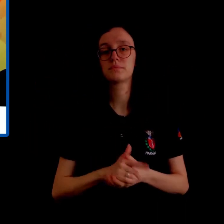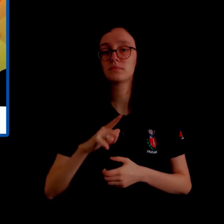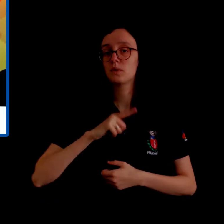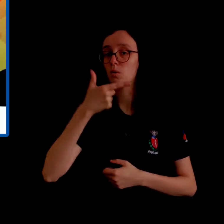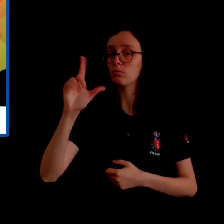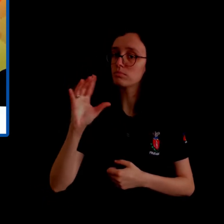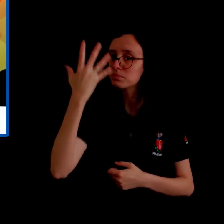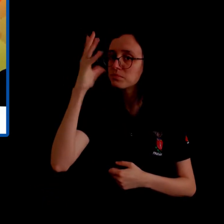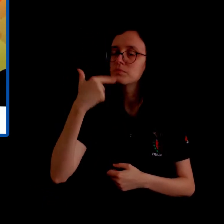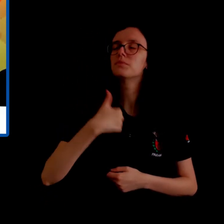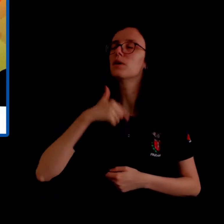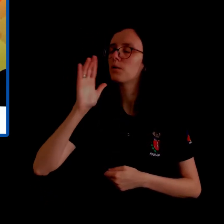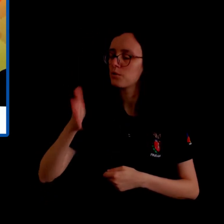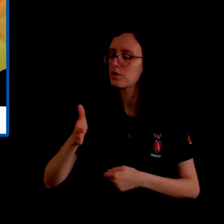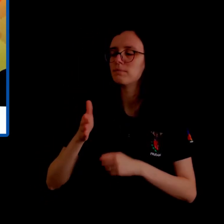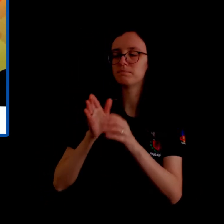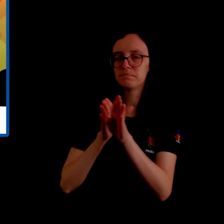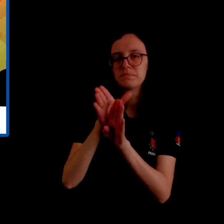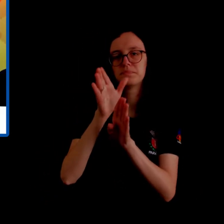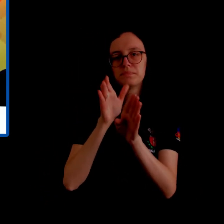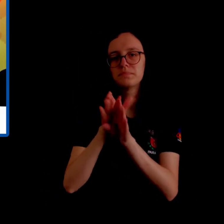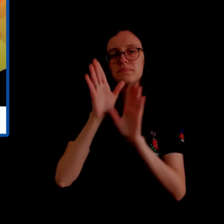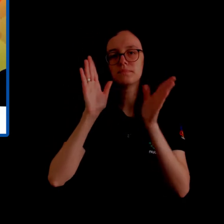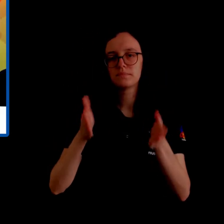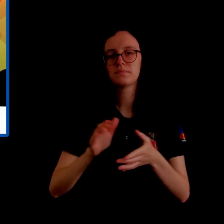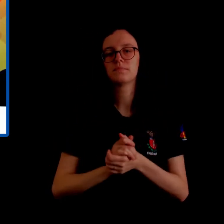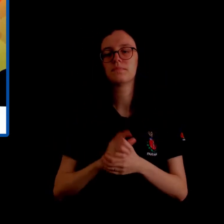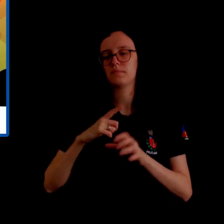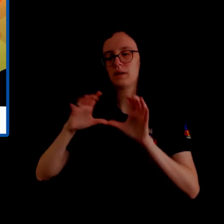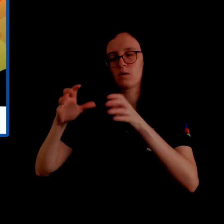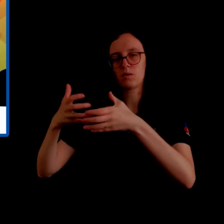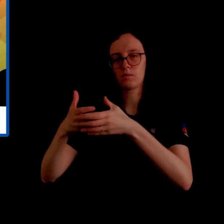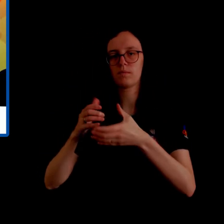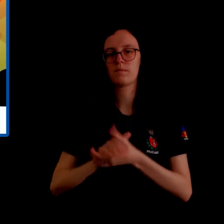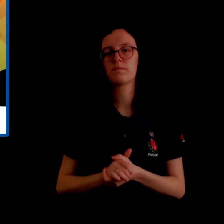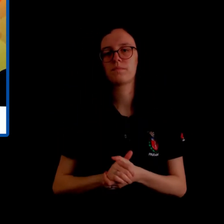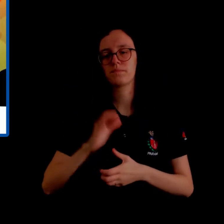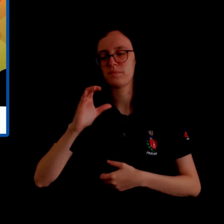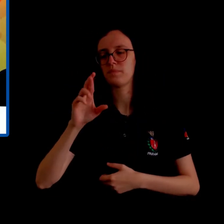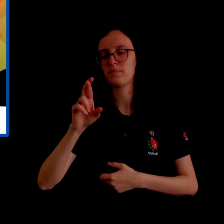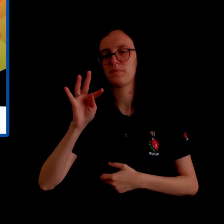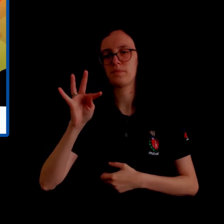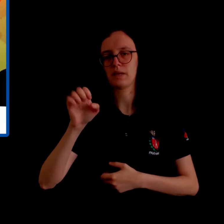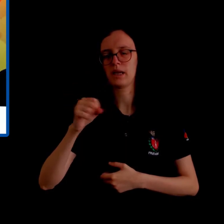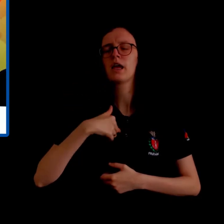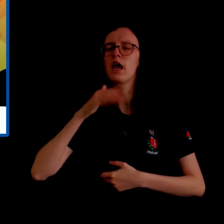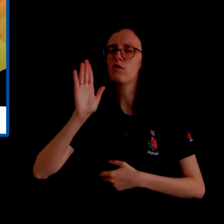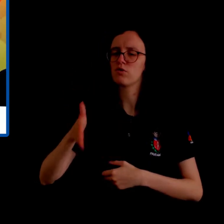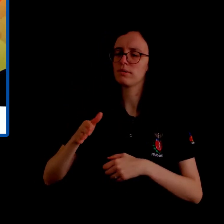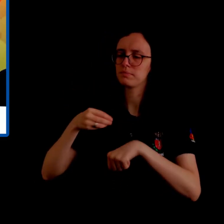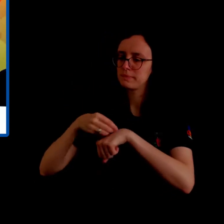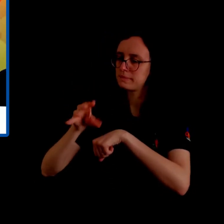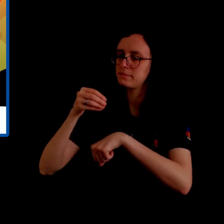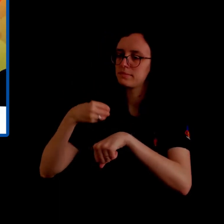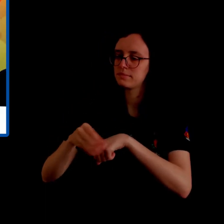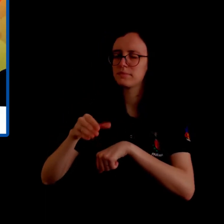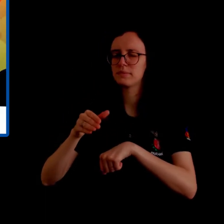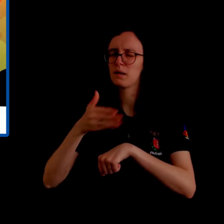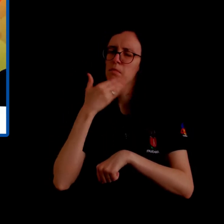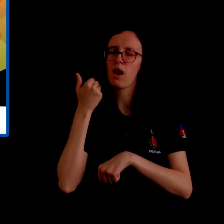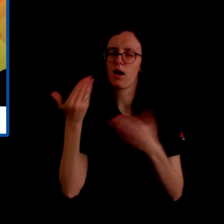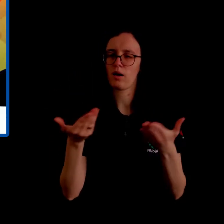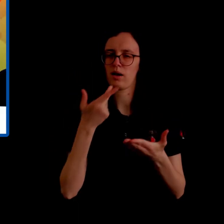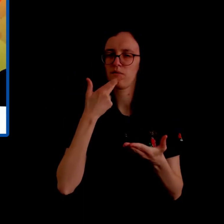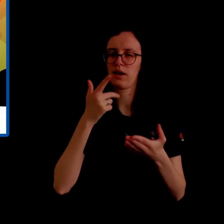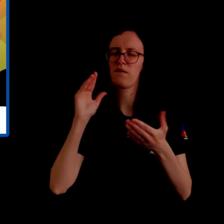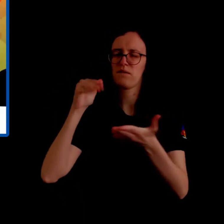eu já orientei a CRTS, eu ia falar isso mais no final, mas já que nós tocamos nesse assunto, eu vou falar isso